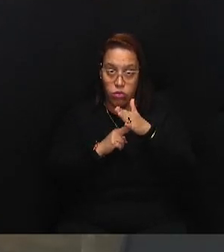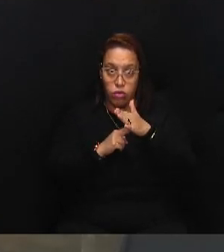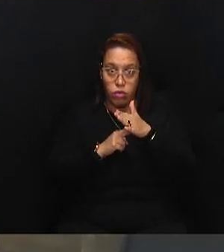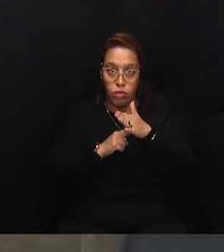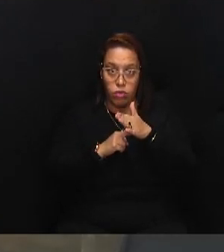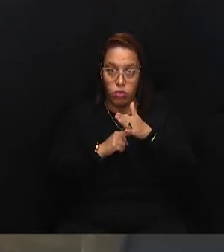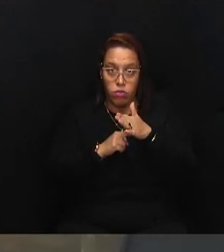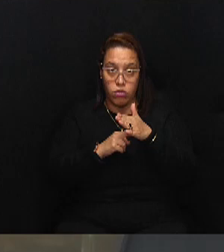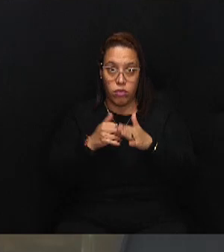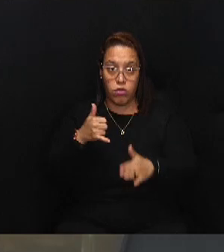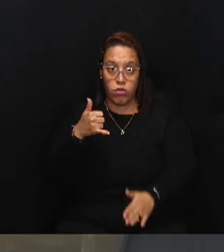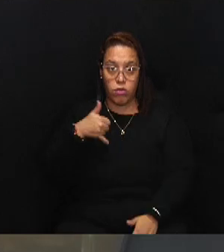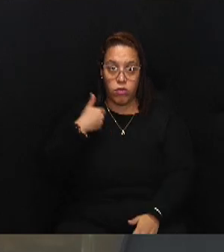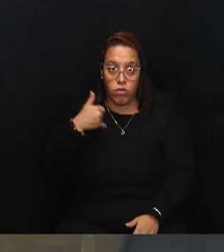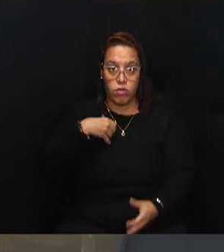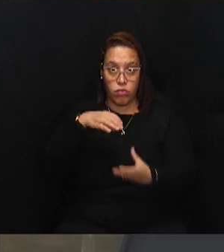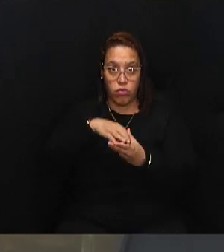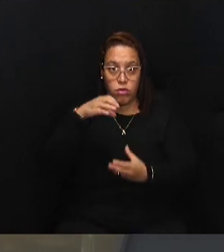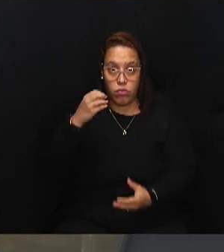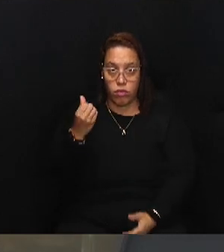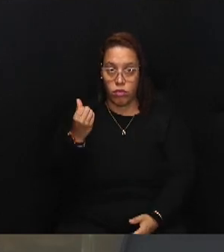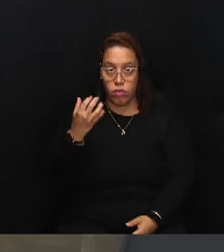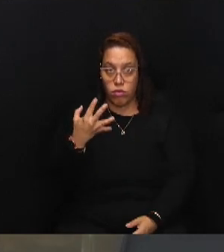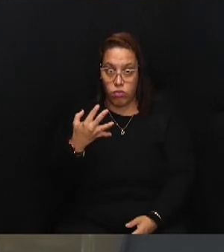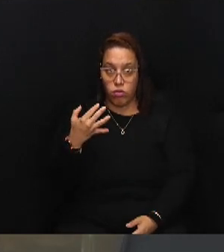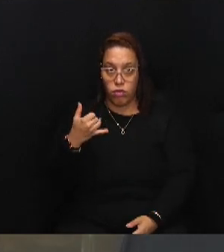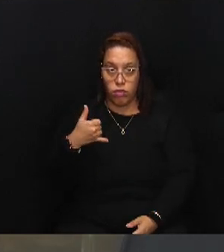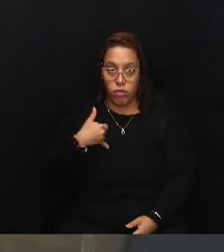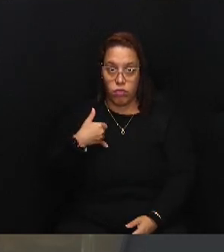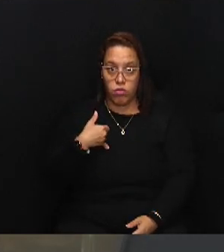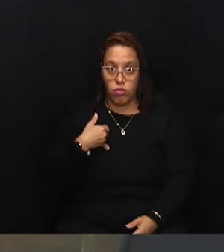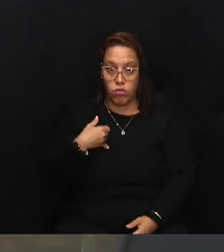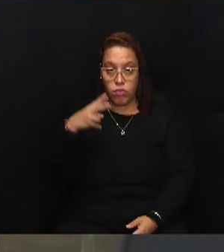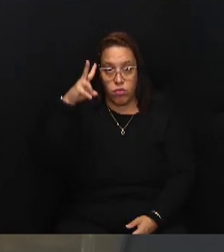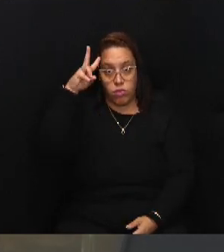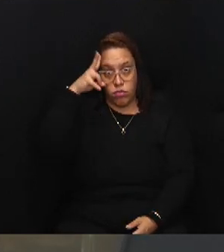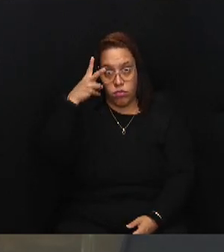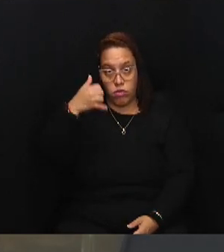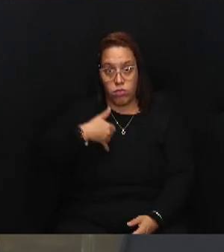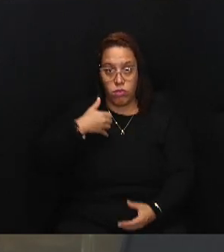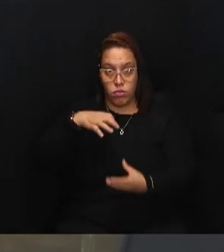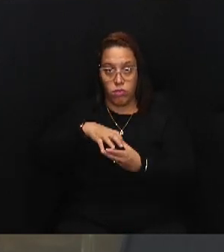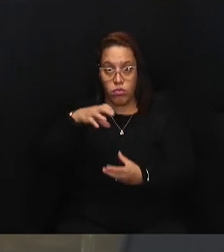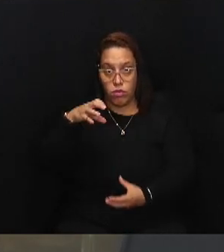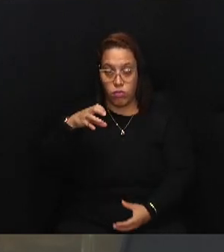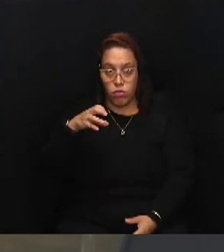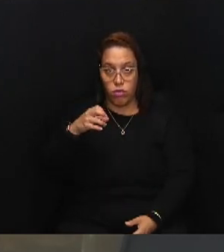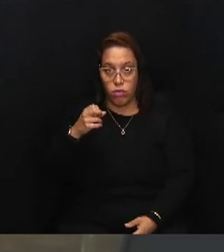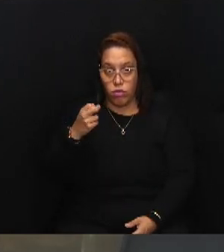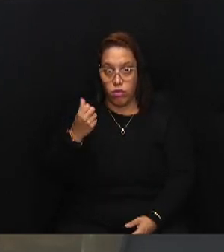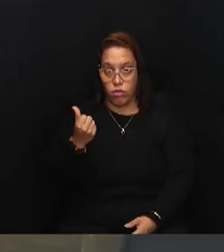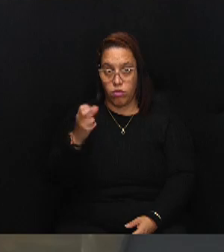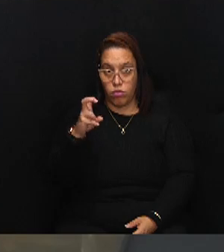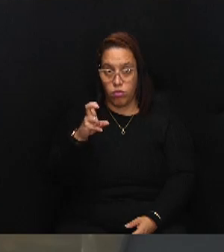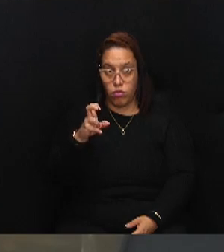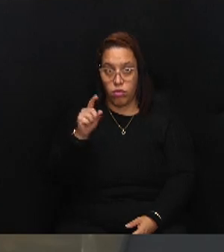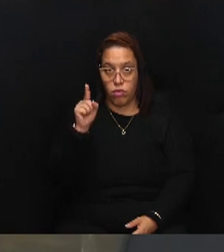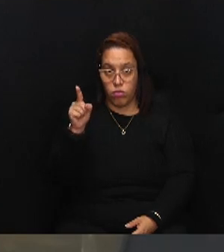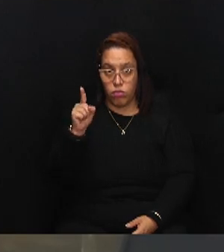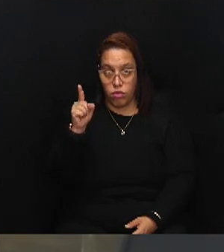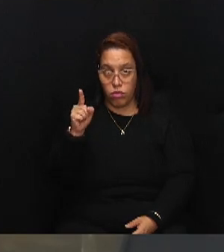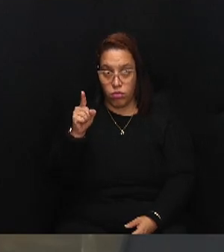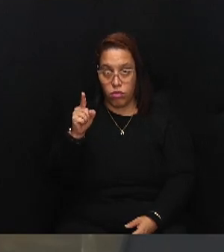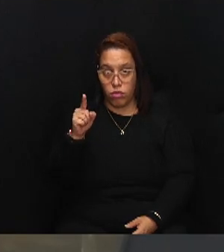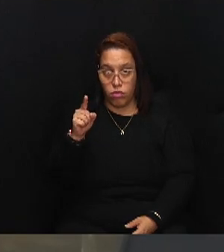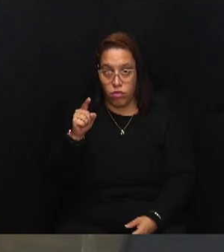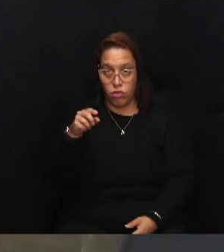um idoso, pega um ônibus aqui com 64 anos, faltando 2 dias para 65, para ir lá no